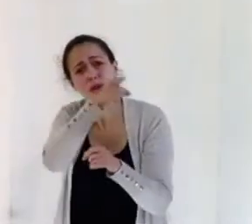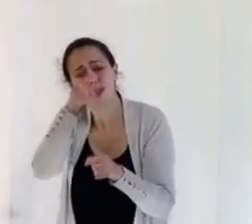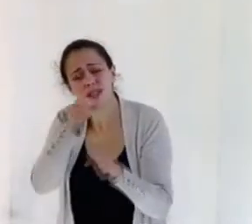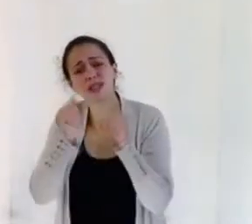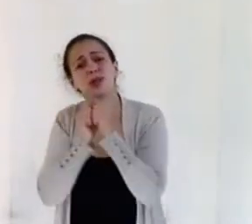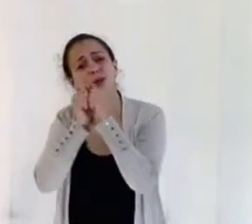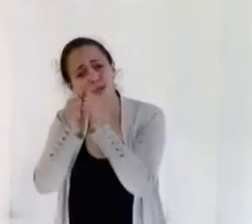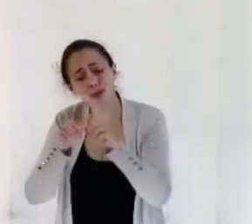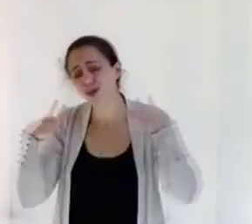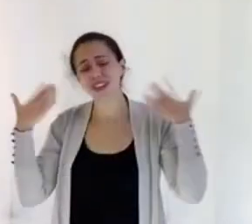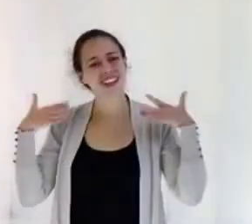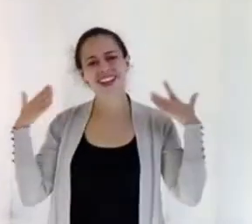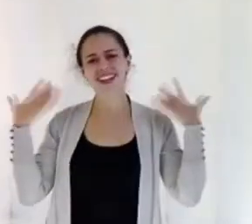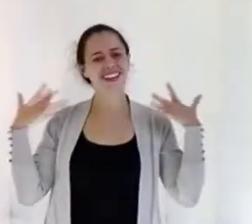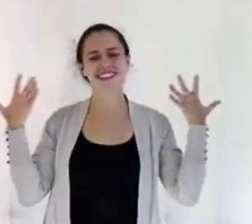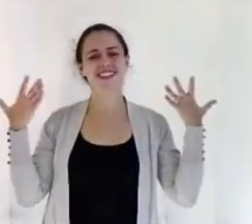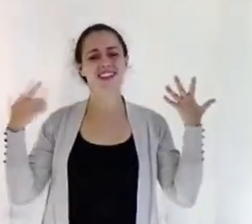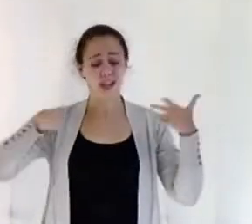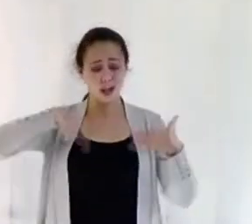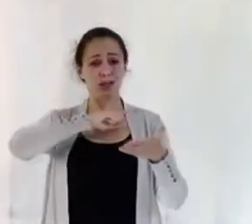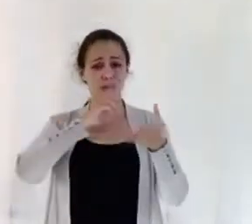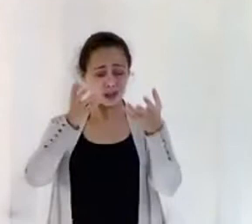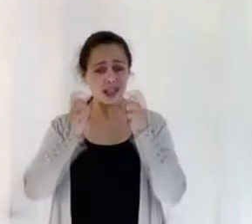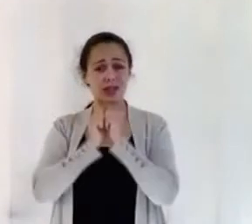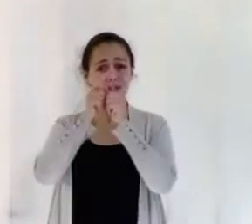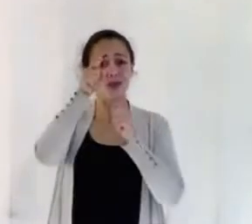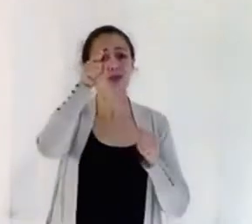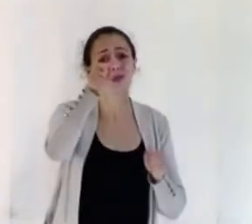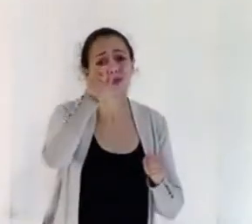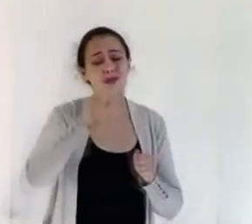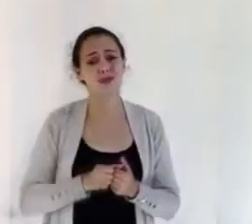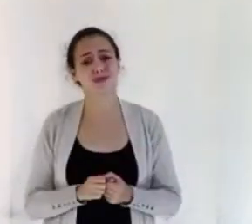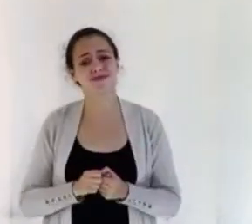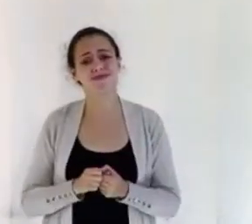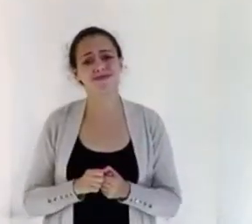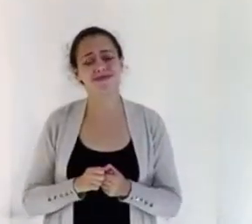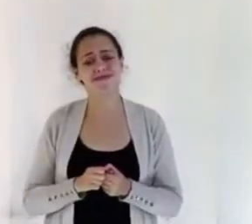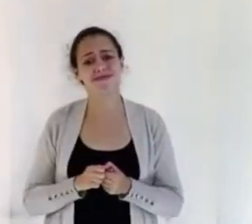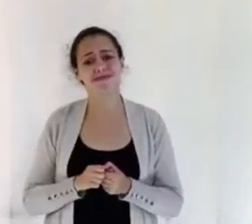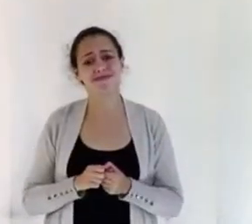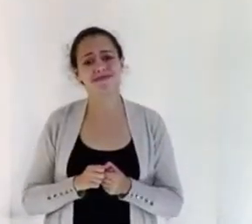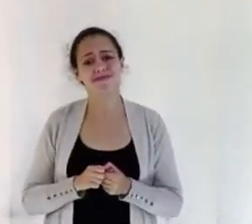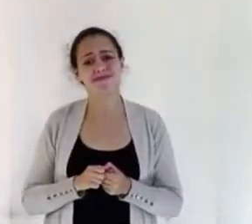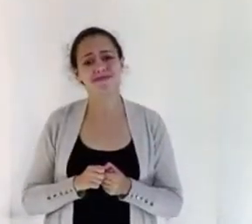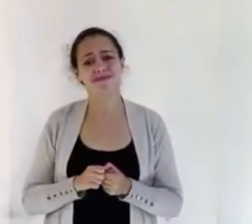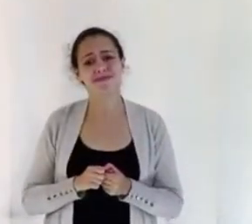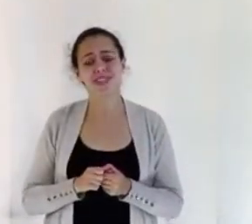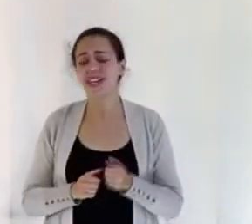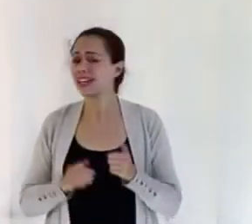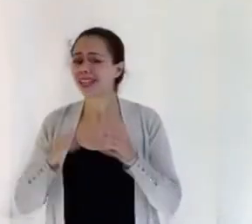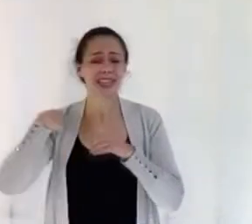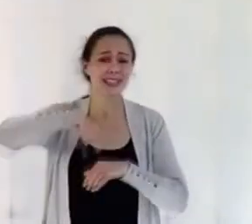gemendo. Nós estamos aqui para conduzi-los, para terem a estatura da